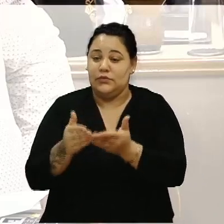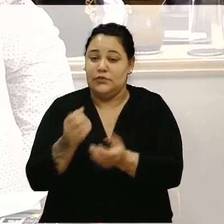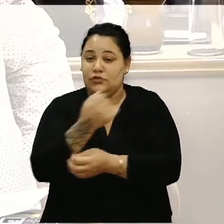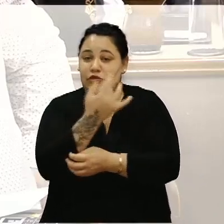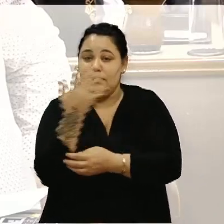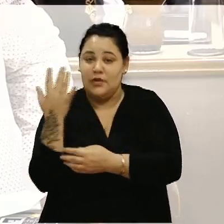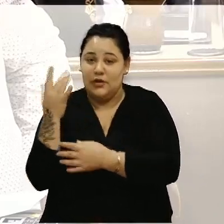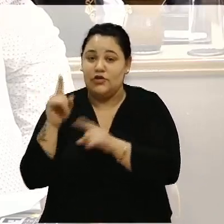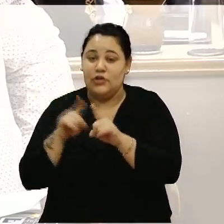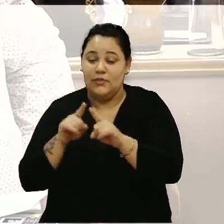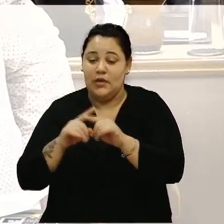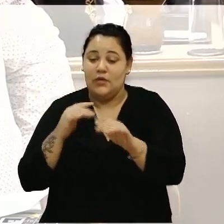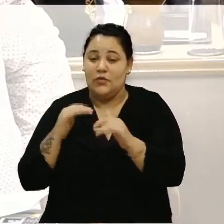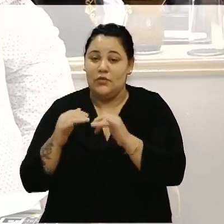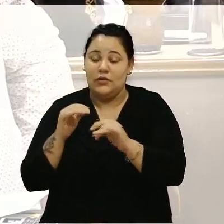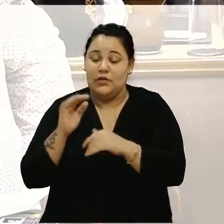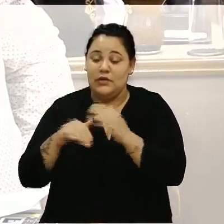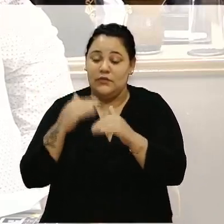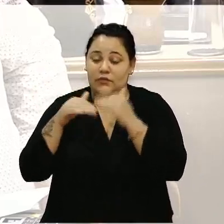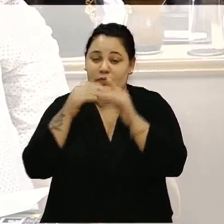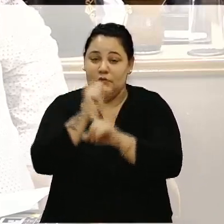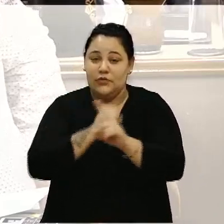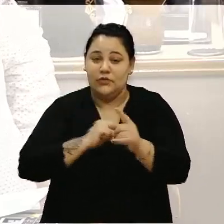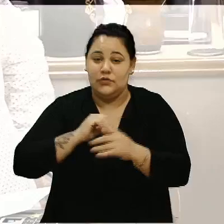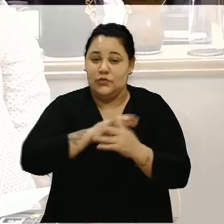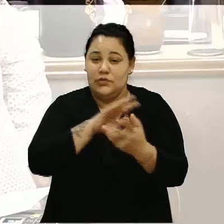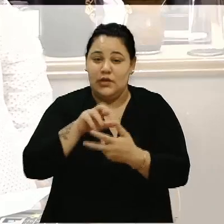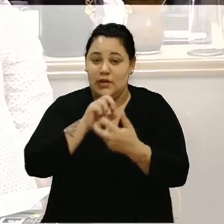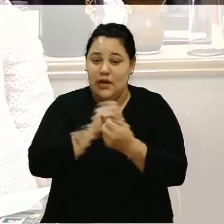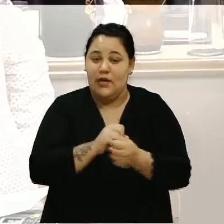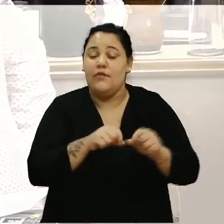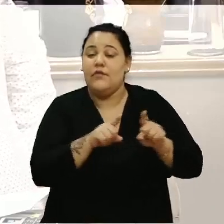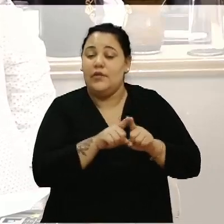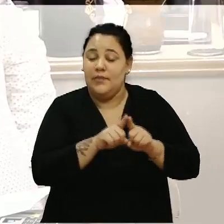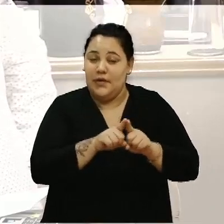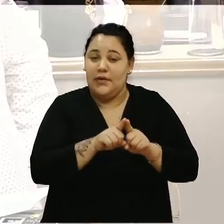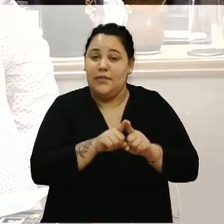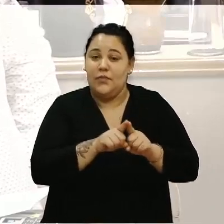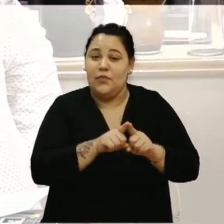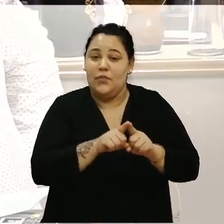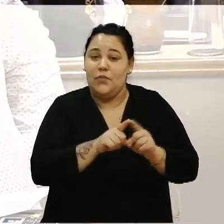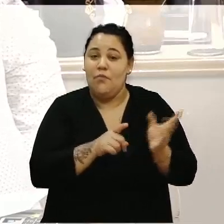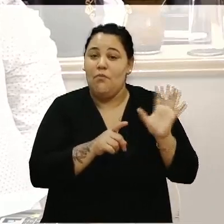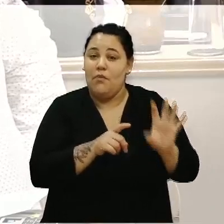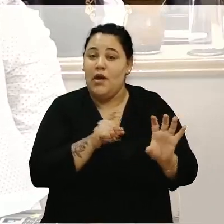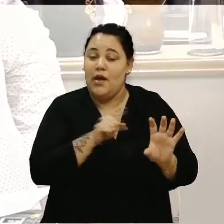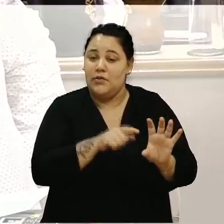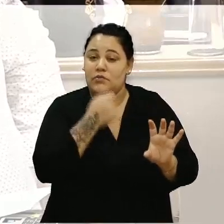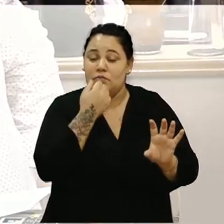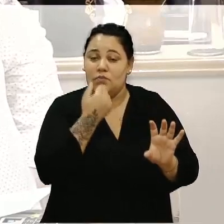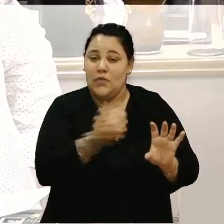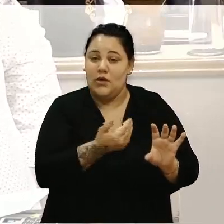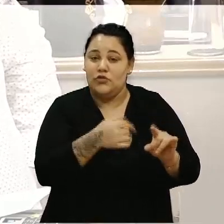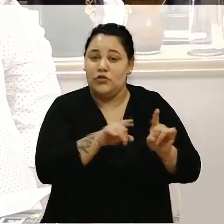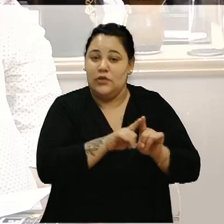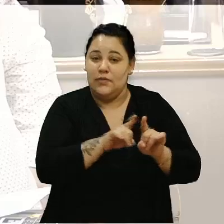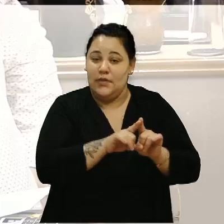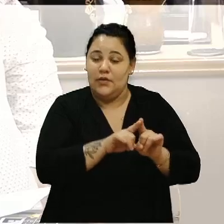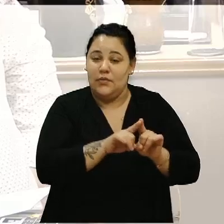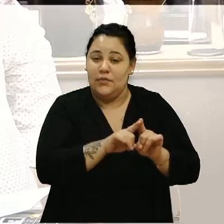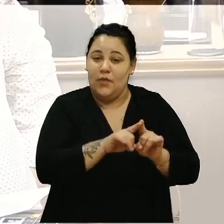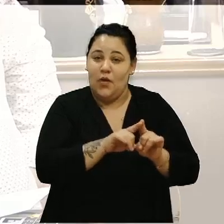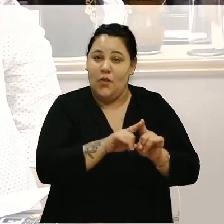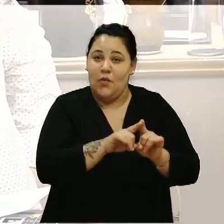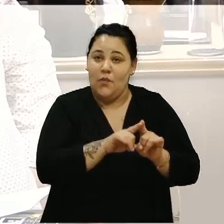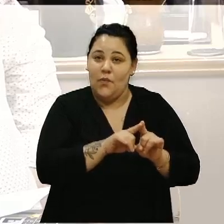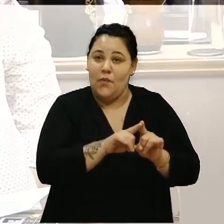Ambiente e Desenvolvimento Sustentável, sendo que, para isso, se solicitam também o desmembramento